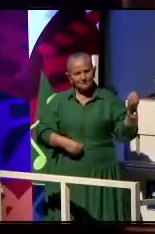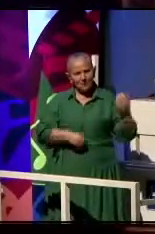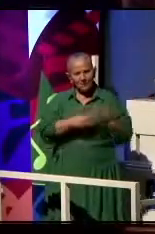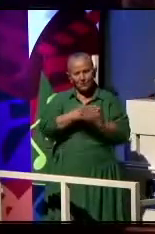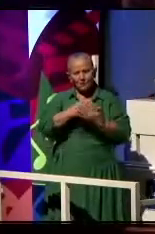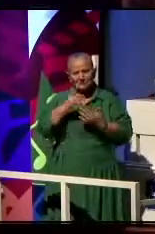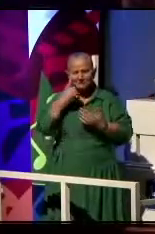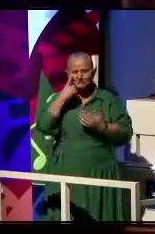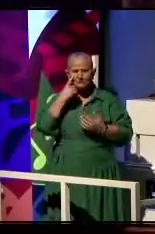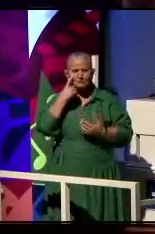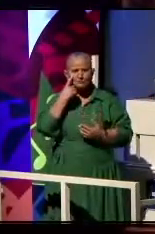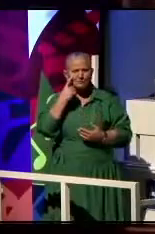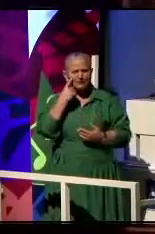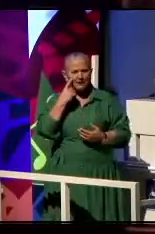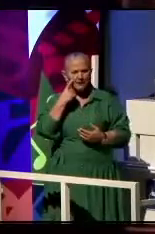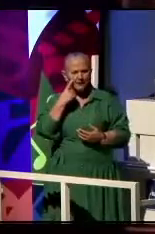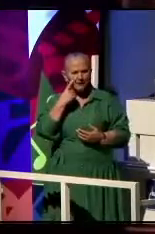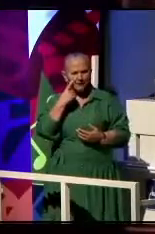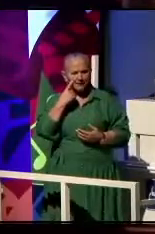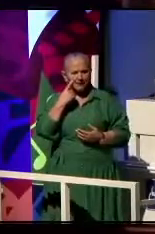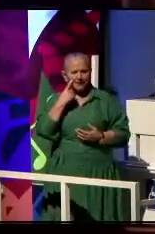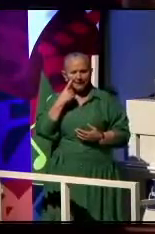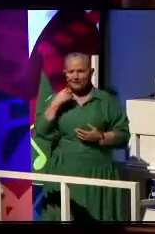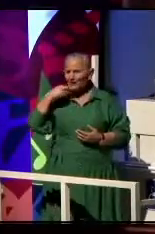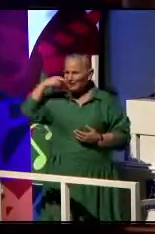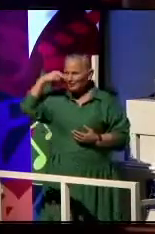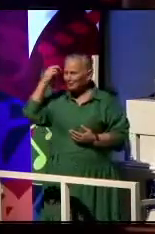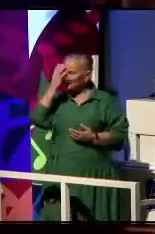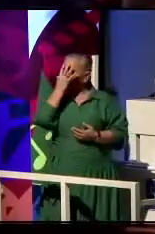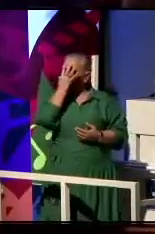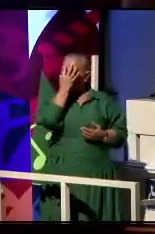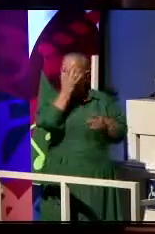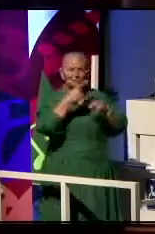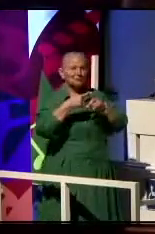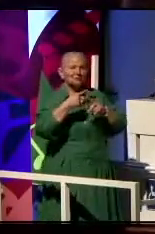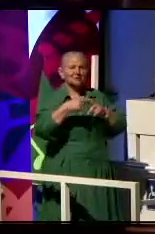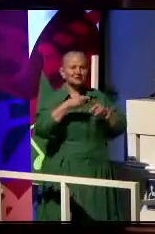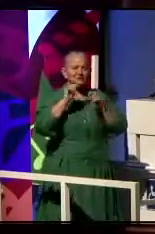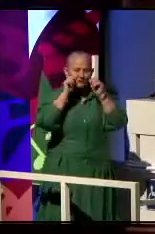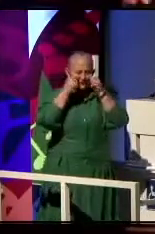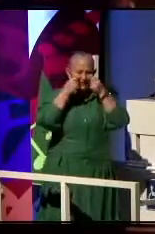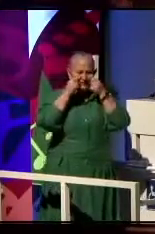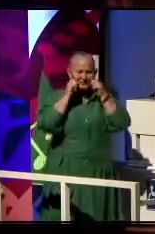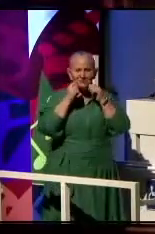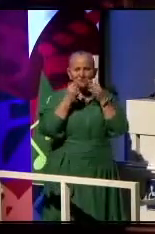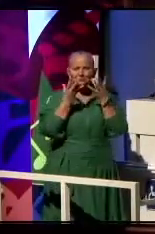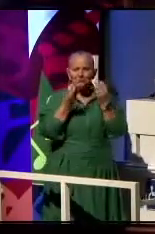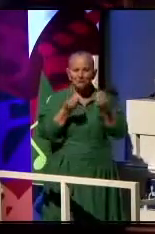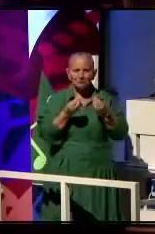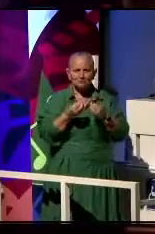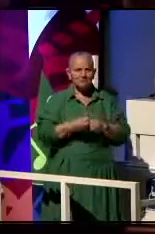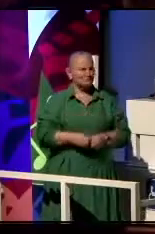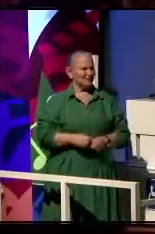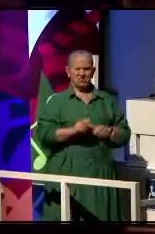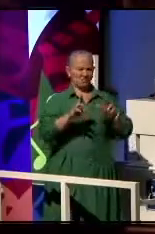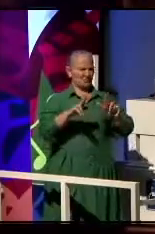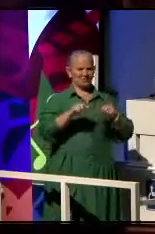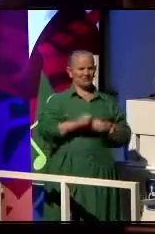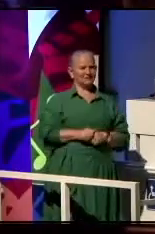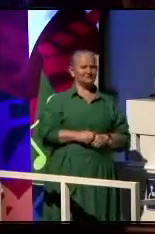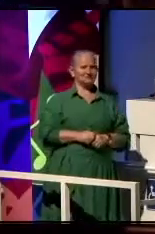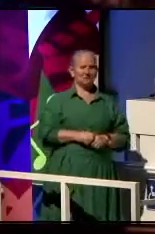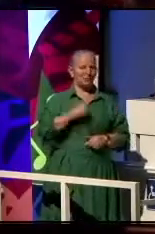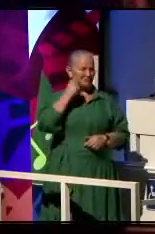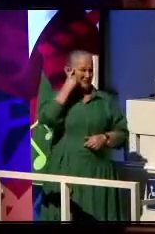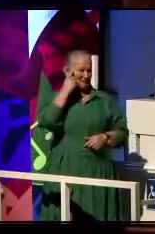no rosto. Mas eu chorei, eu fiquei com vergonha de tanto que eu chorava, porque eu não, nem nos meus melhores sonhos eu imaginava estar tão perto e fazendo um